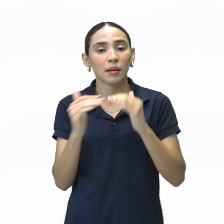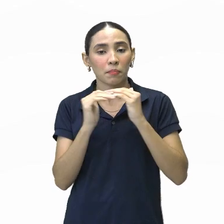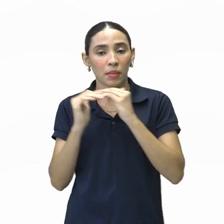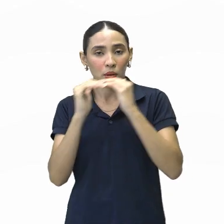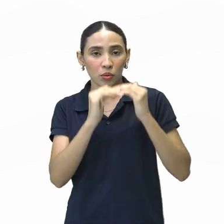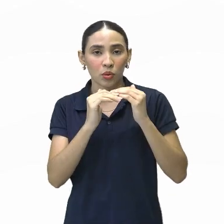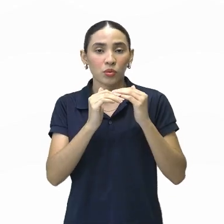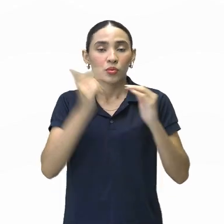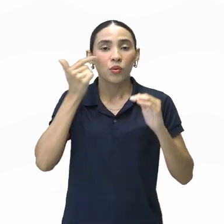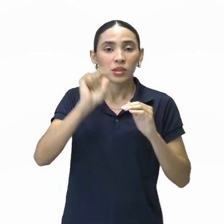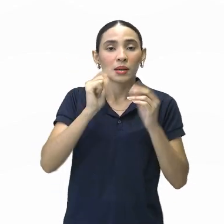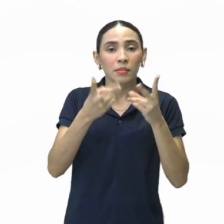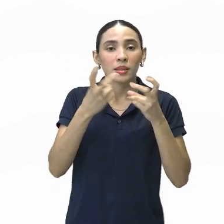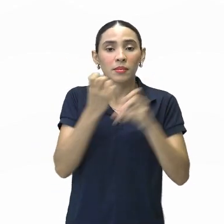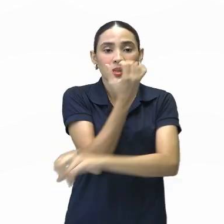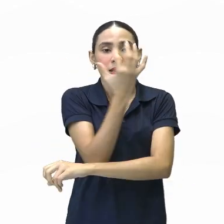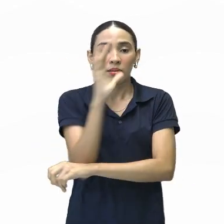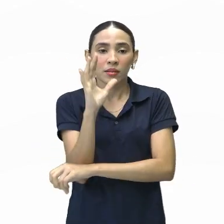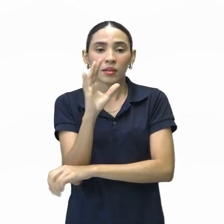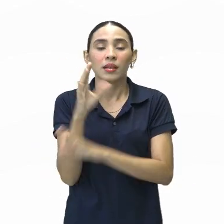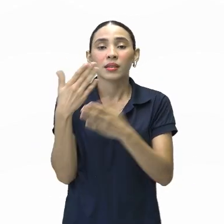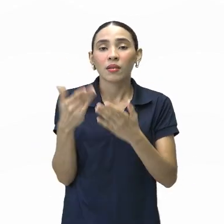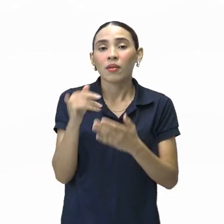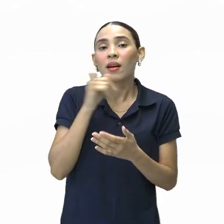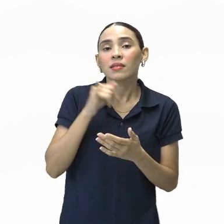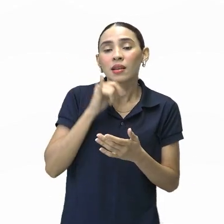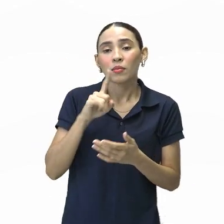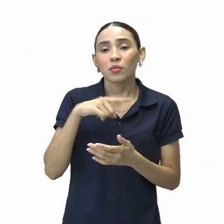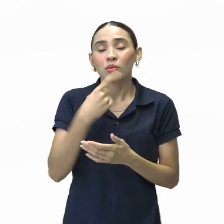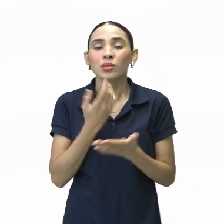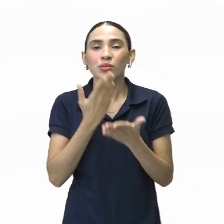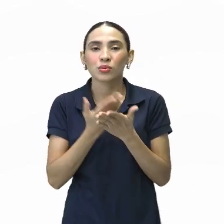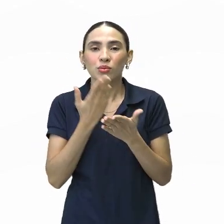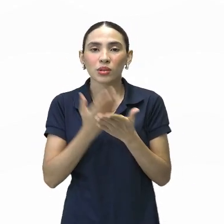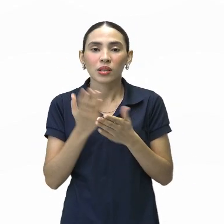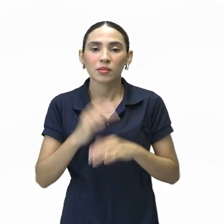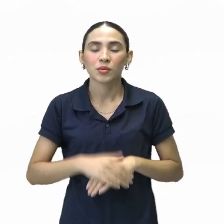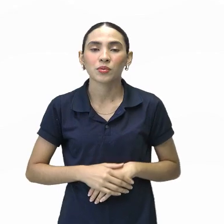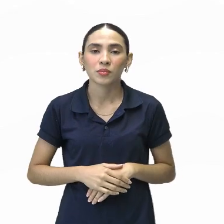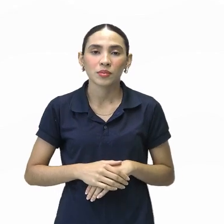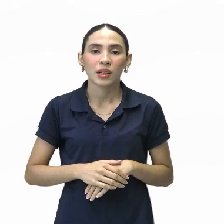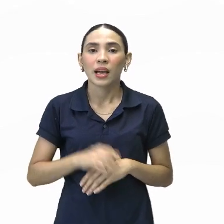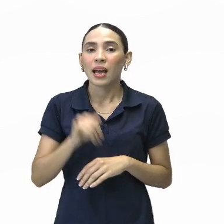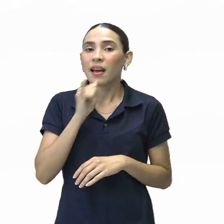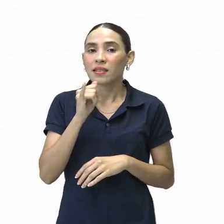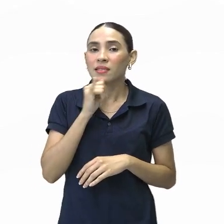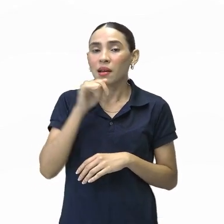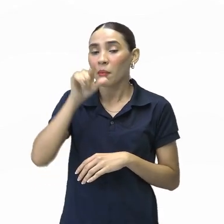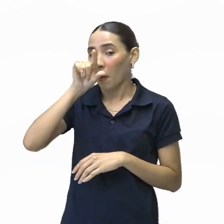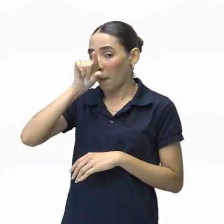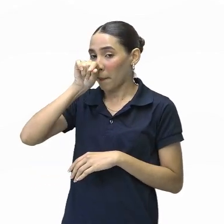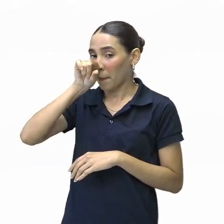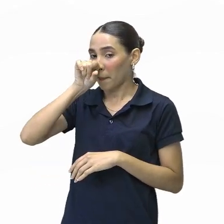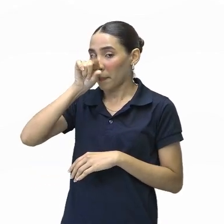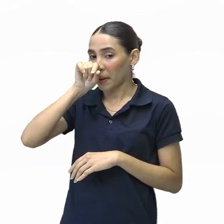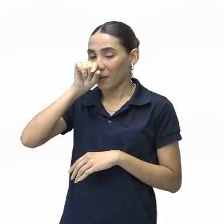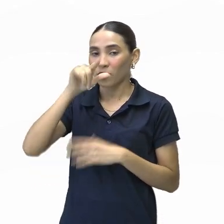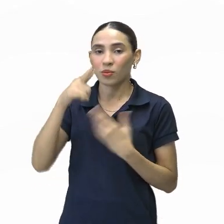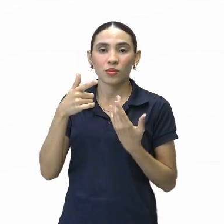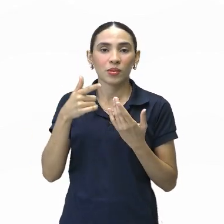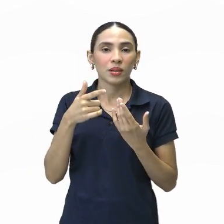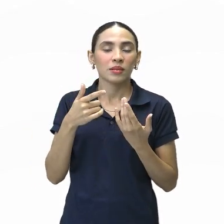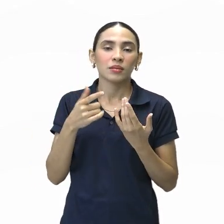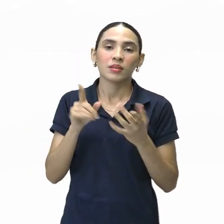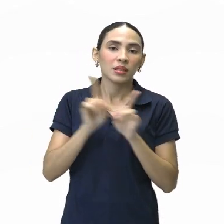na natureza, né, através dos exemplos que nós vimos aí, dos bicos das aves,